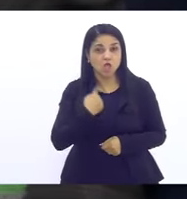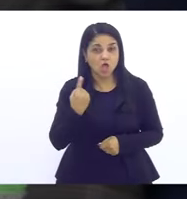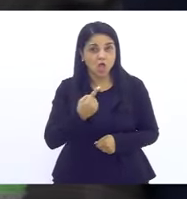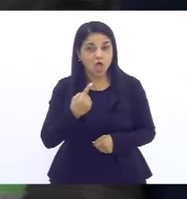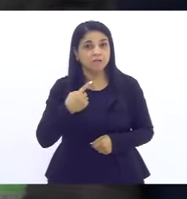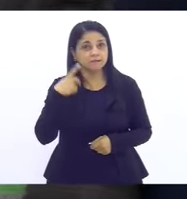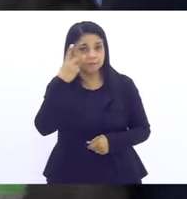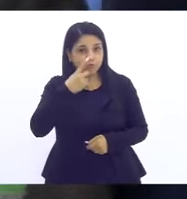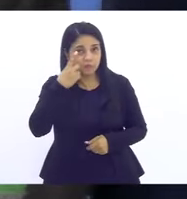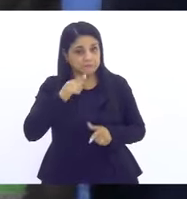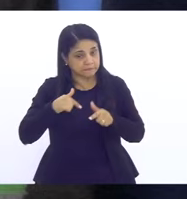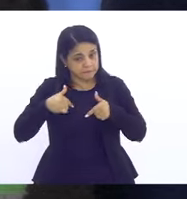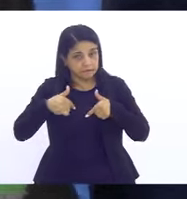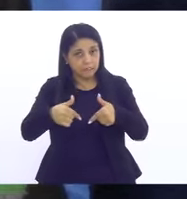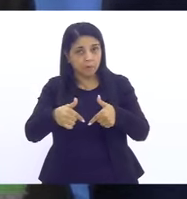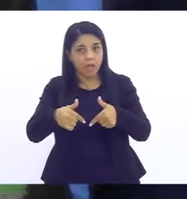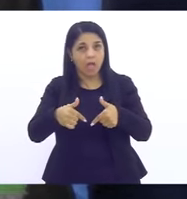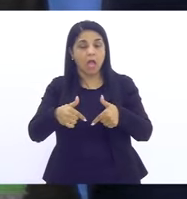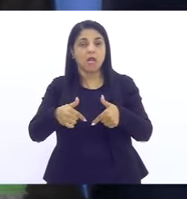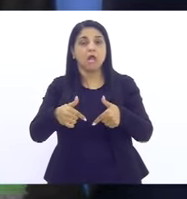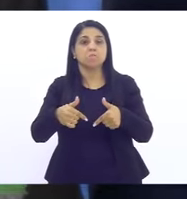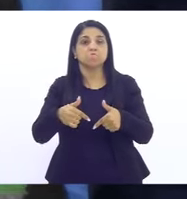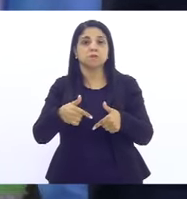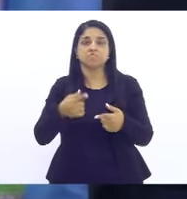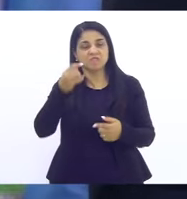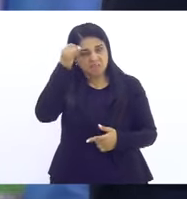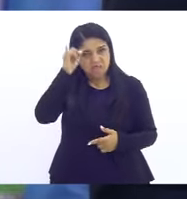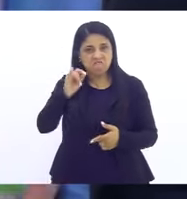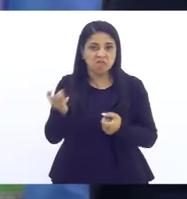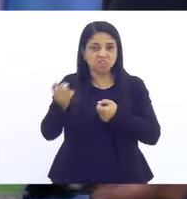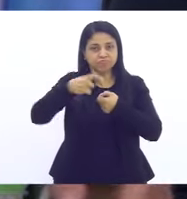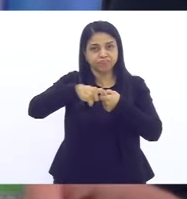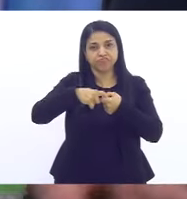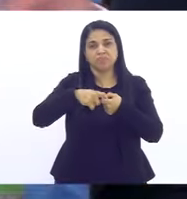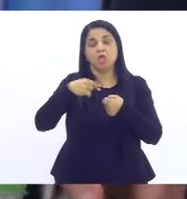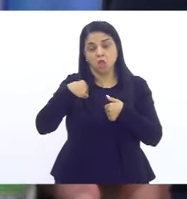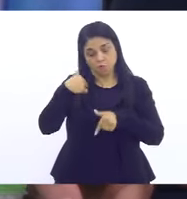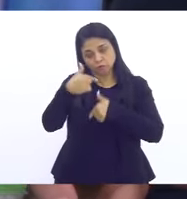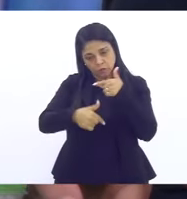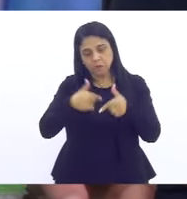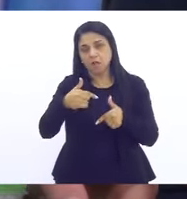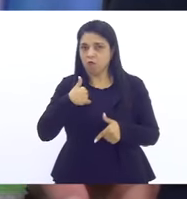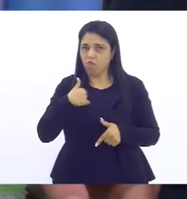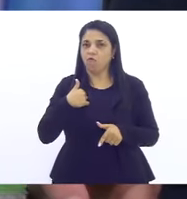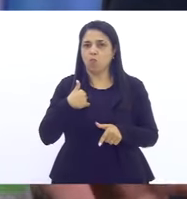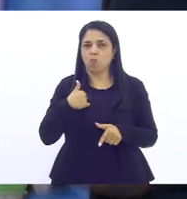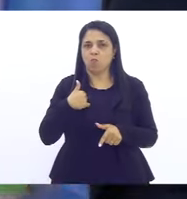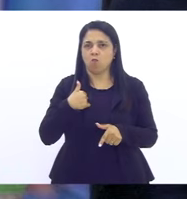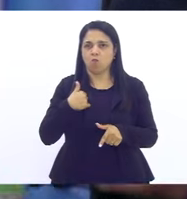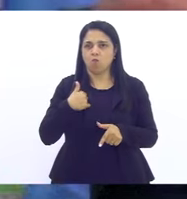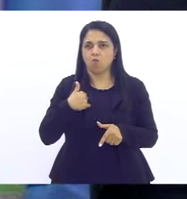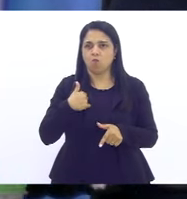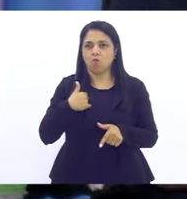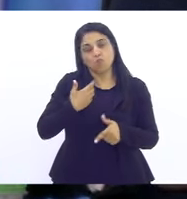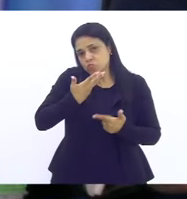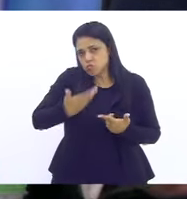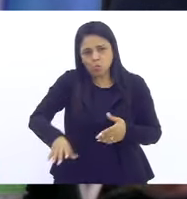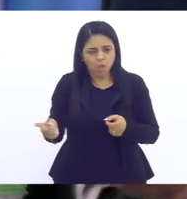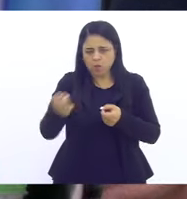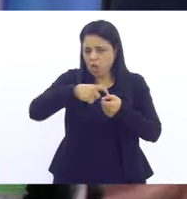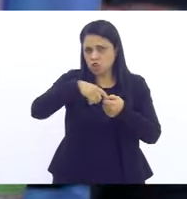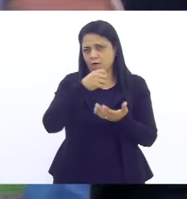temos que trabalhar arduamente para que não haja essa renovação, porque eles prestam desse serviço ao Estado do Rio de Janeiro. E eu vou trabalhar, vou fazer a minha parte. Vou fazer a minha